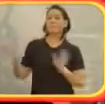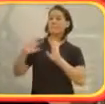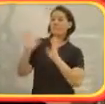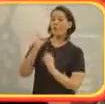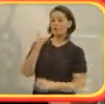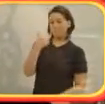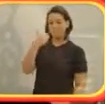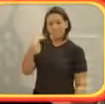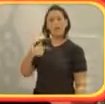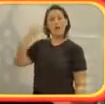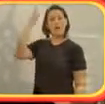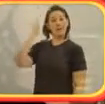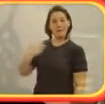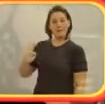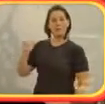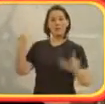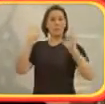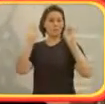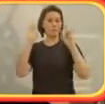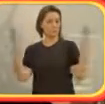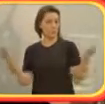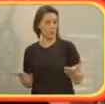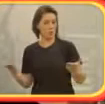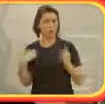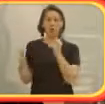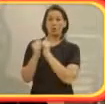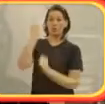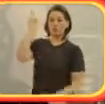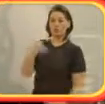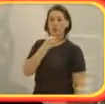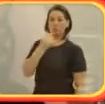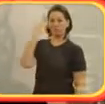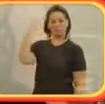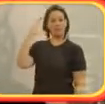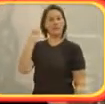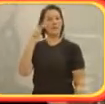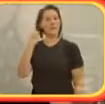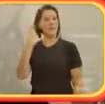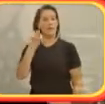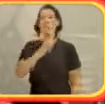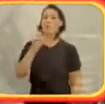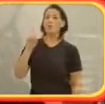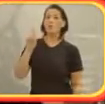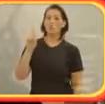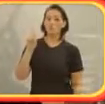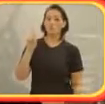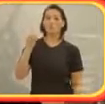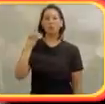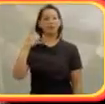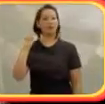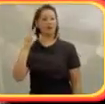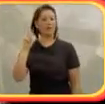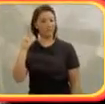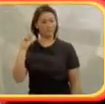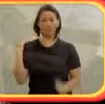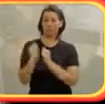Oi, minha gente, sou Fernanda Honorato pelo programa especial. E hoje estou com o Fera do Cavaco, Dudu do Cavaco. Ele